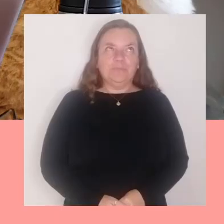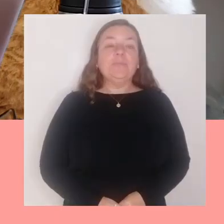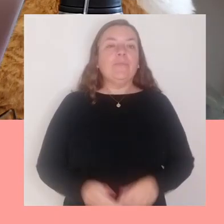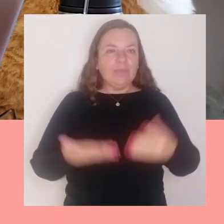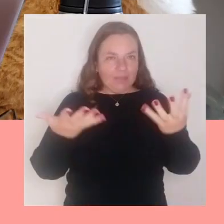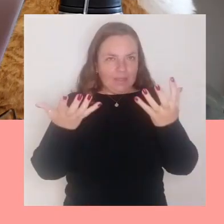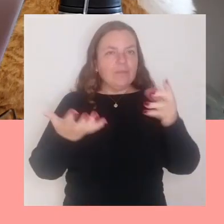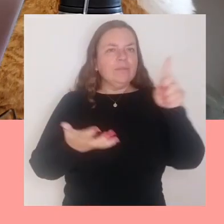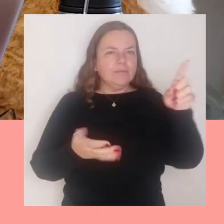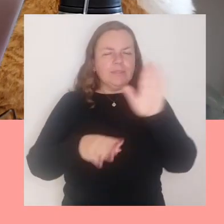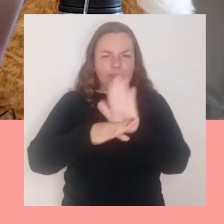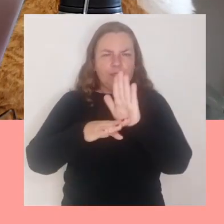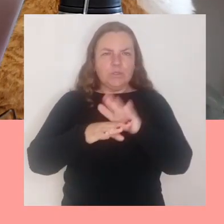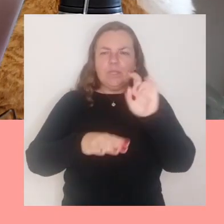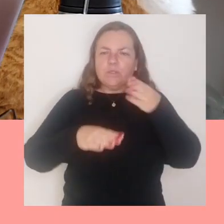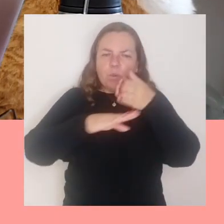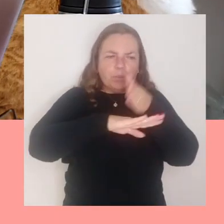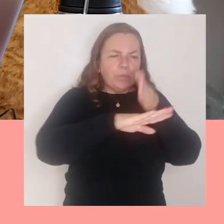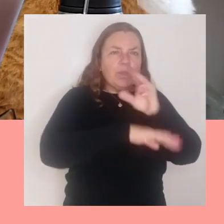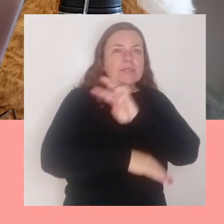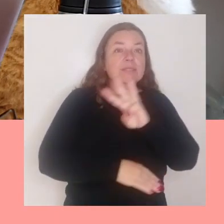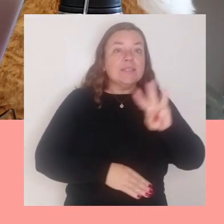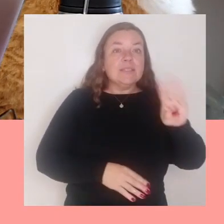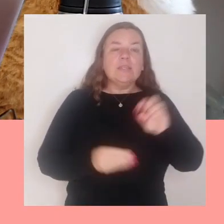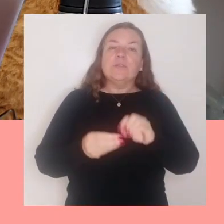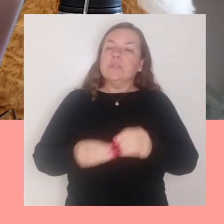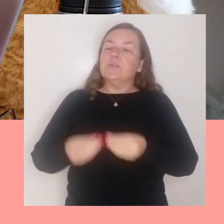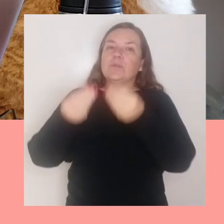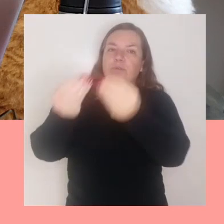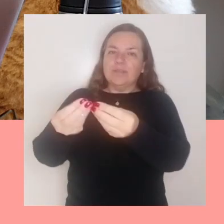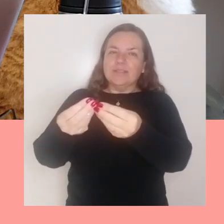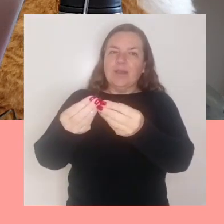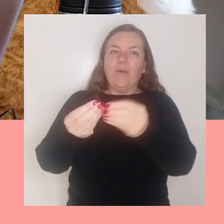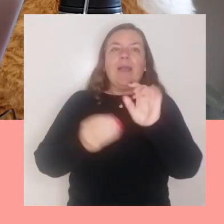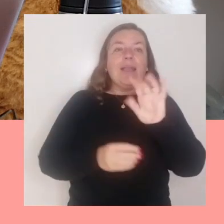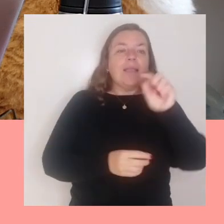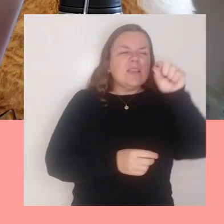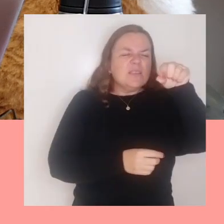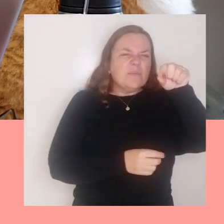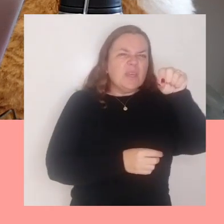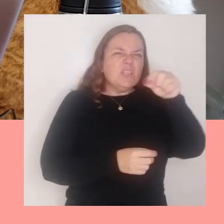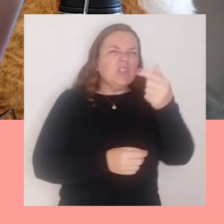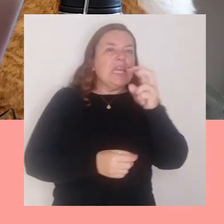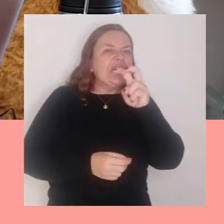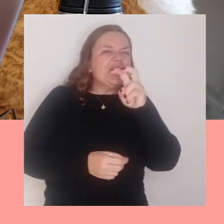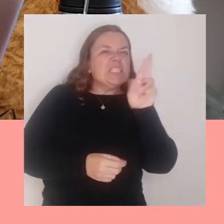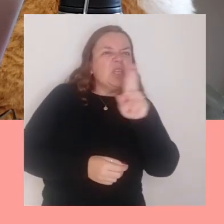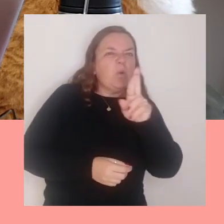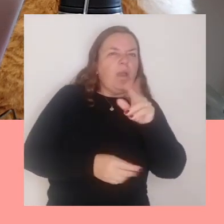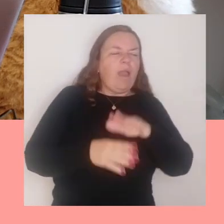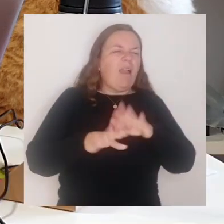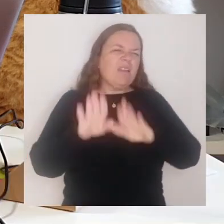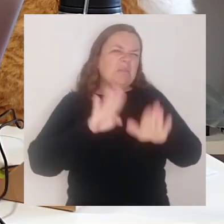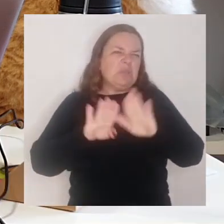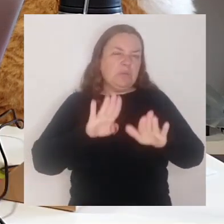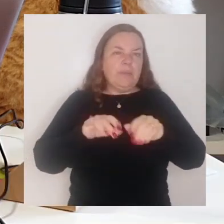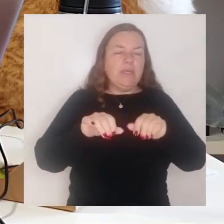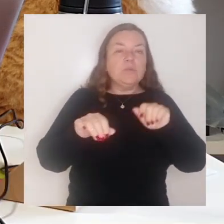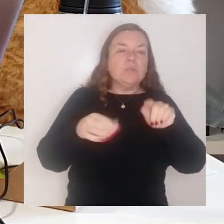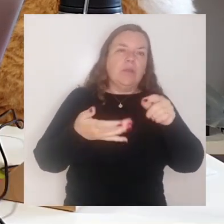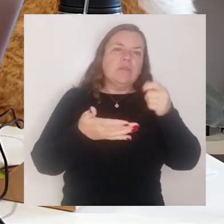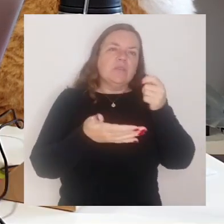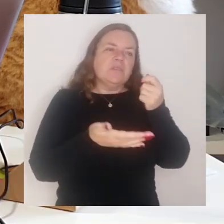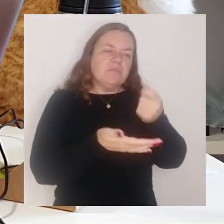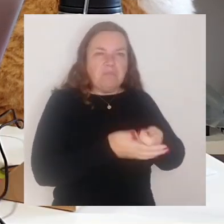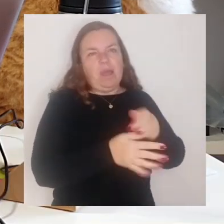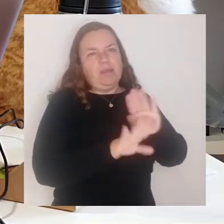Se você quiser ajudar, é só acessar o site, fazer a sua doação. Cada mudinha custa R$ 5, daí tem algumas taxas lá, a partir de R$ 5,41